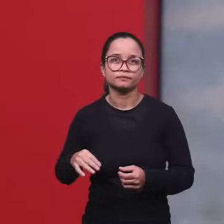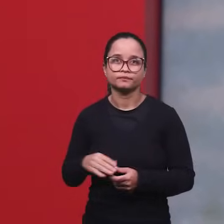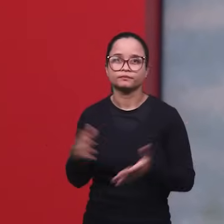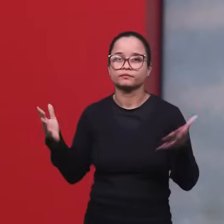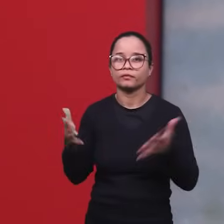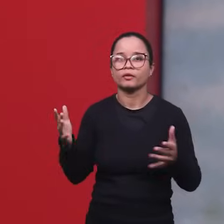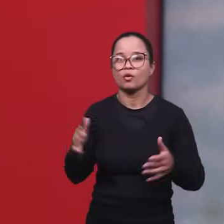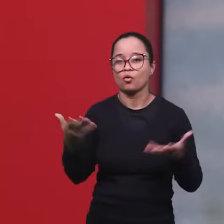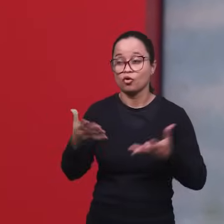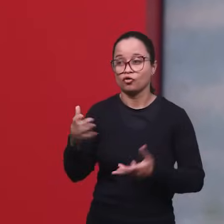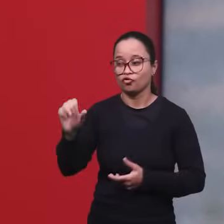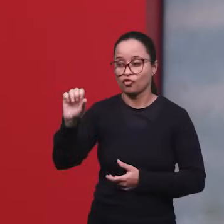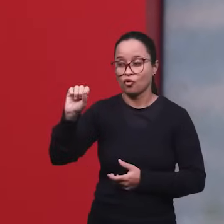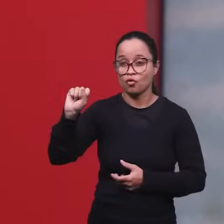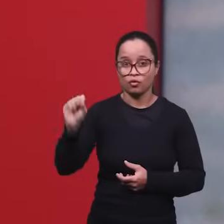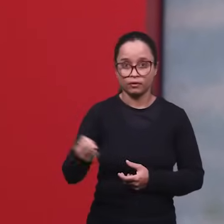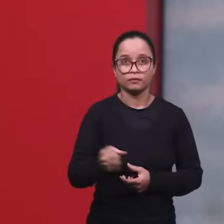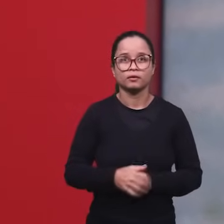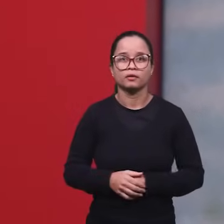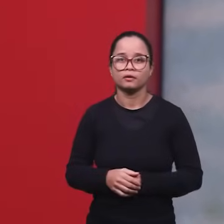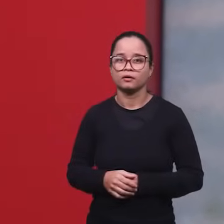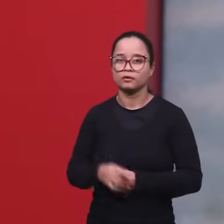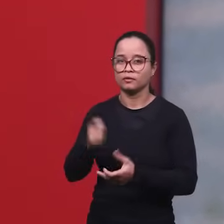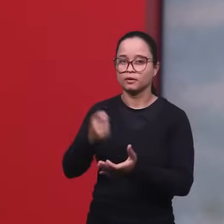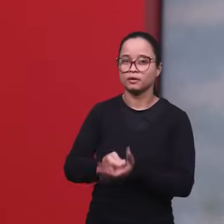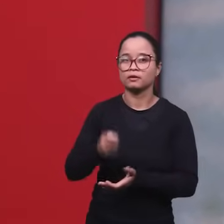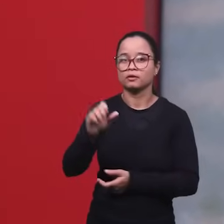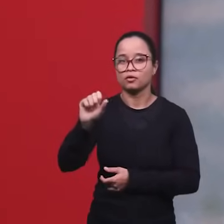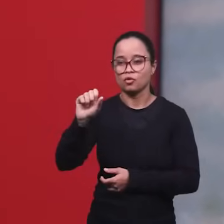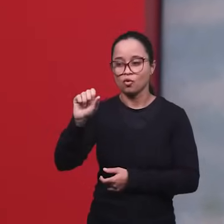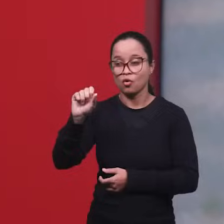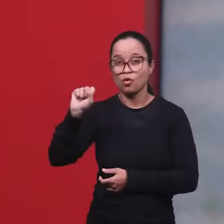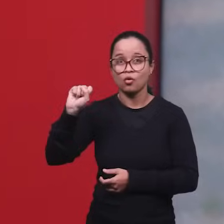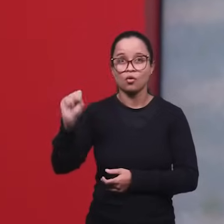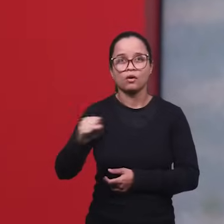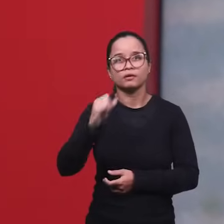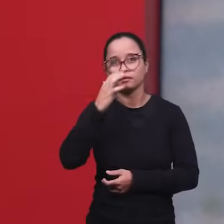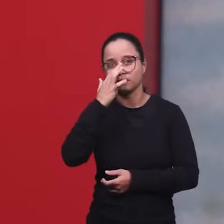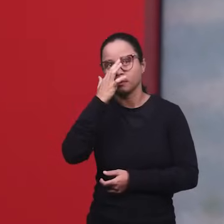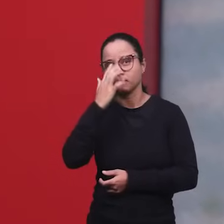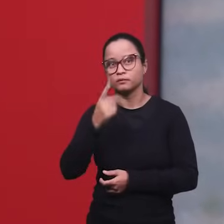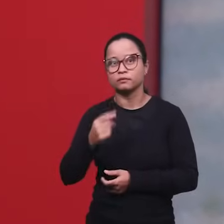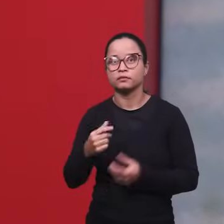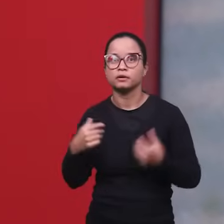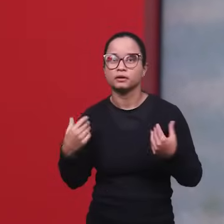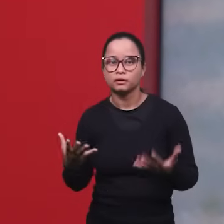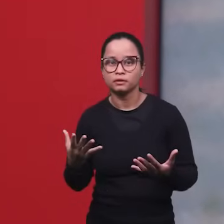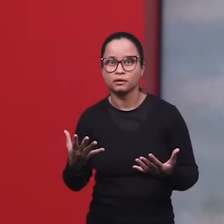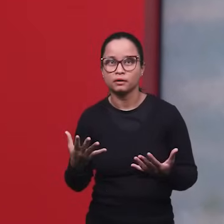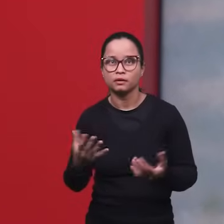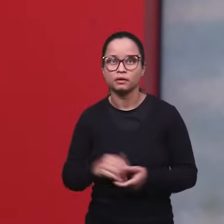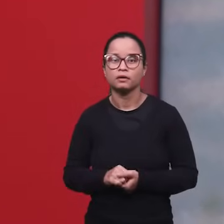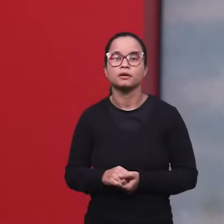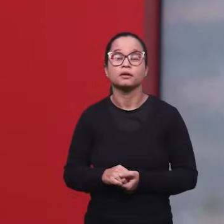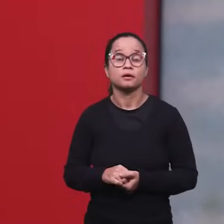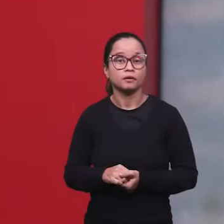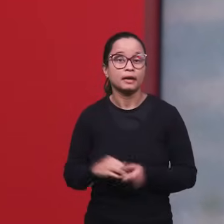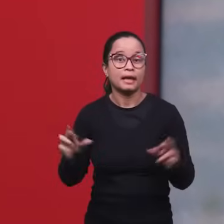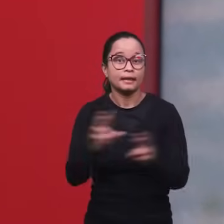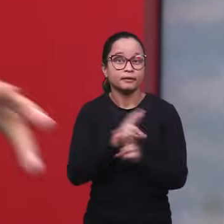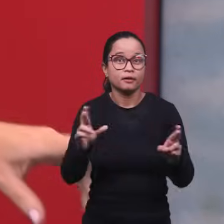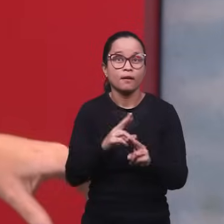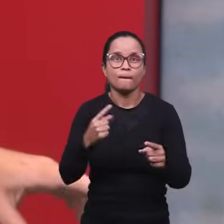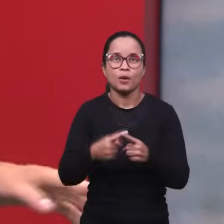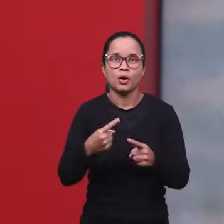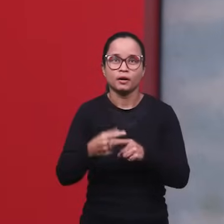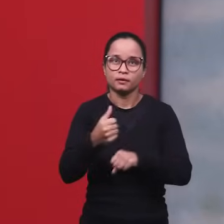se hoje eu ganhei 8 mil, eu não vou contribuir em cima de 8 mil, vou contribuir em cima do teto, né? Não precisa fazer a contribuição. Então, é muito bom estar instruído com relação a isso.